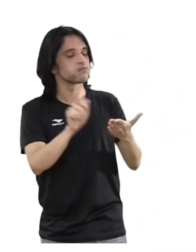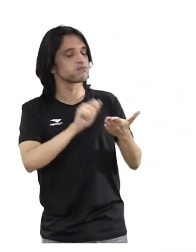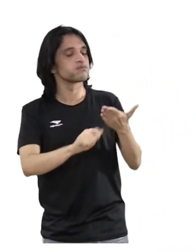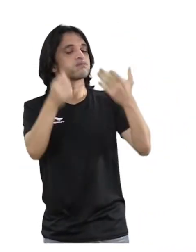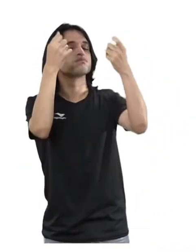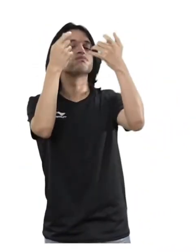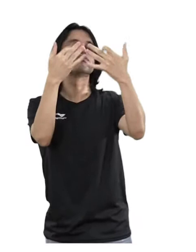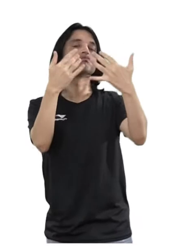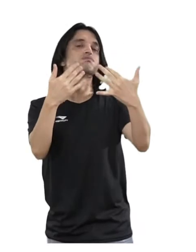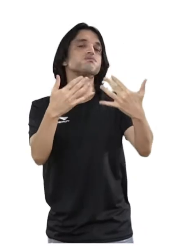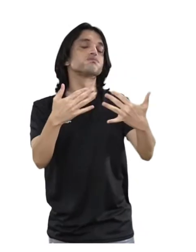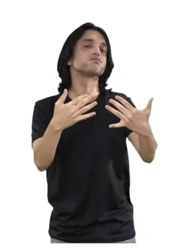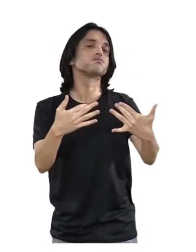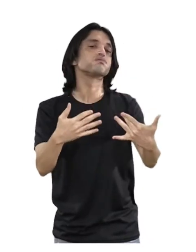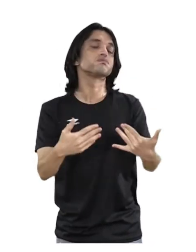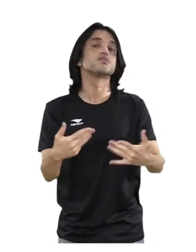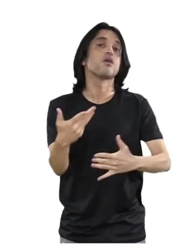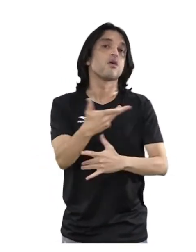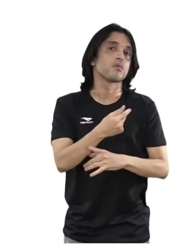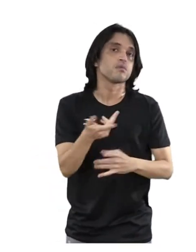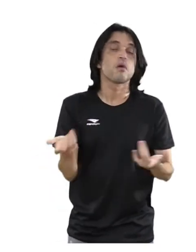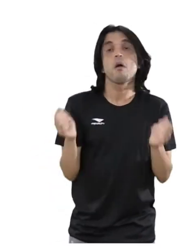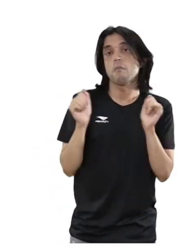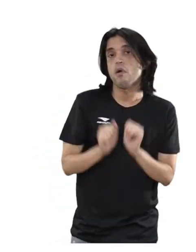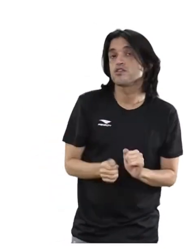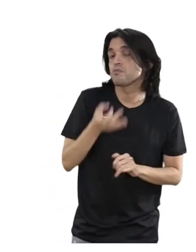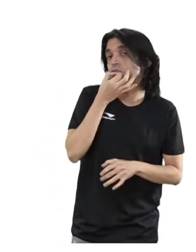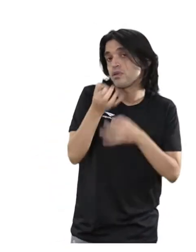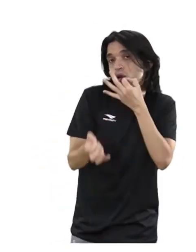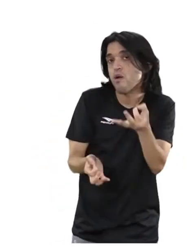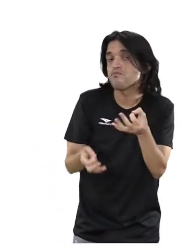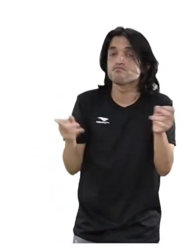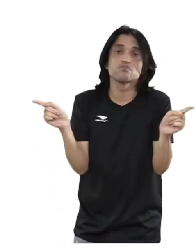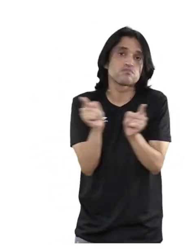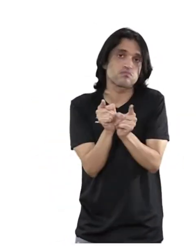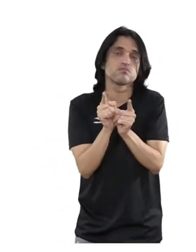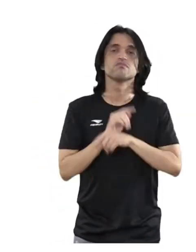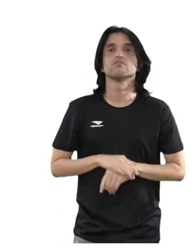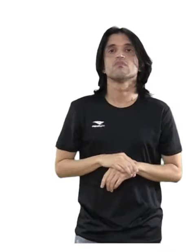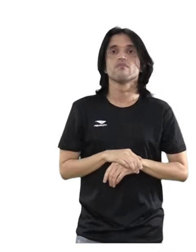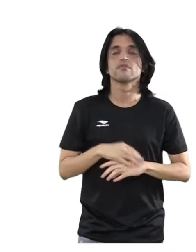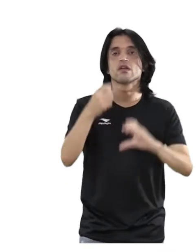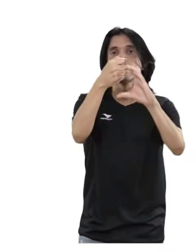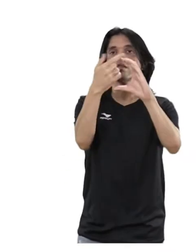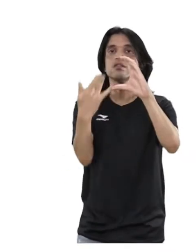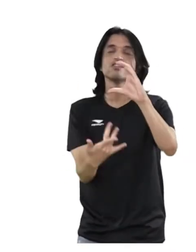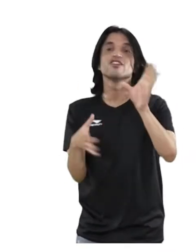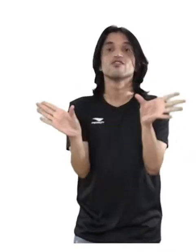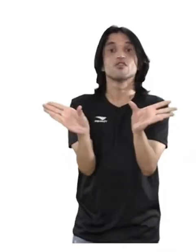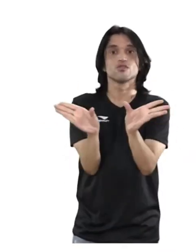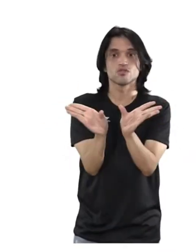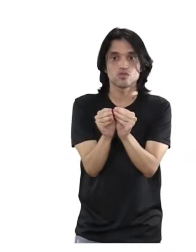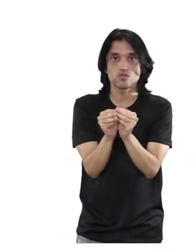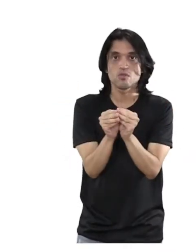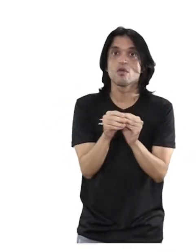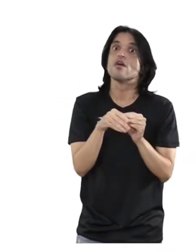Pode ser opinativa e breve. As características do resumo têm uma apresentação fiel do texto.